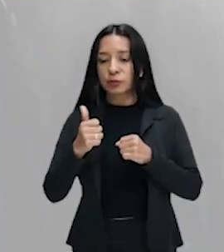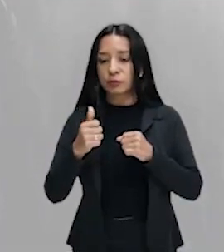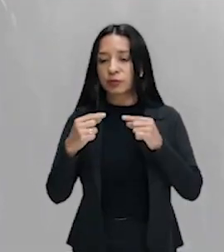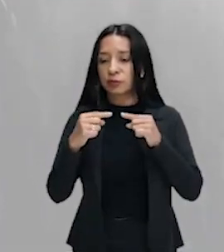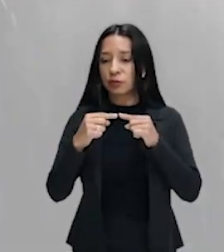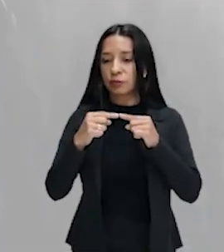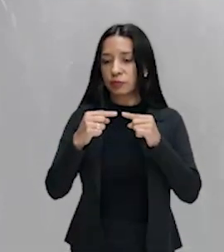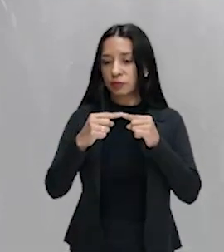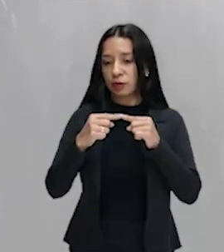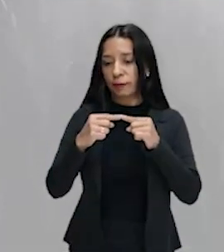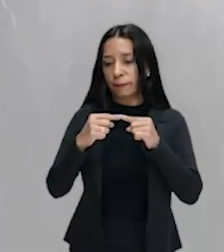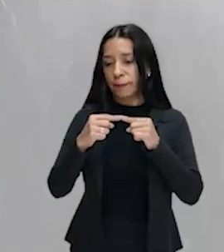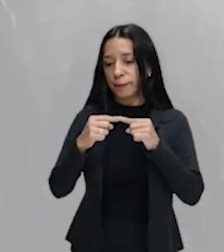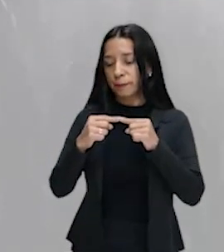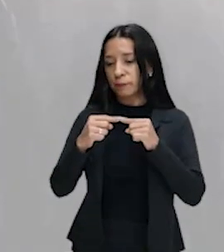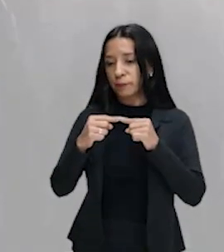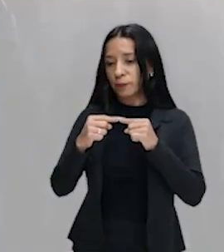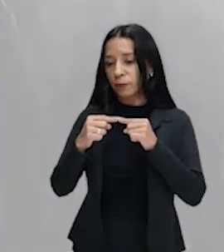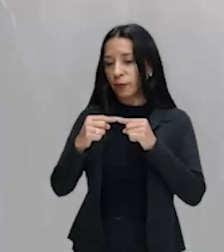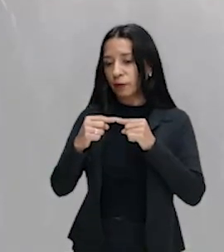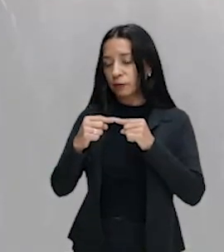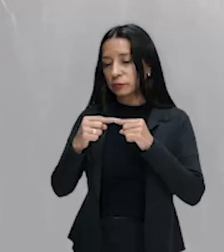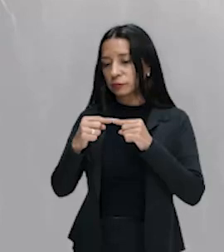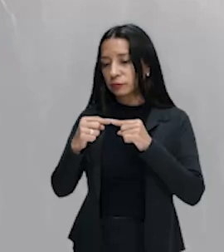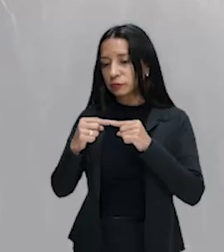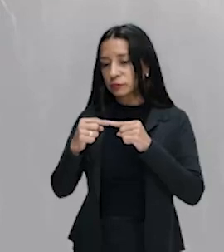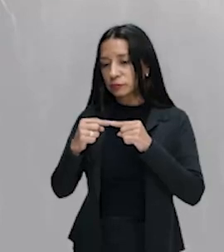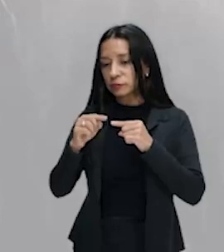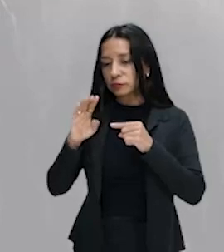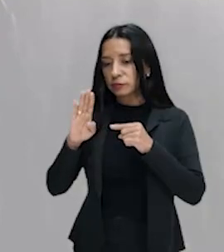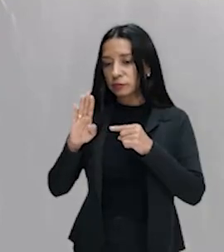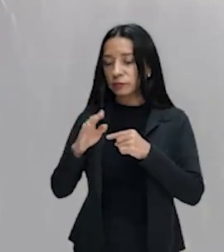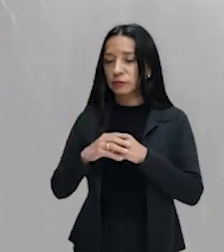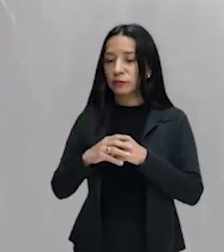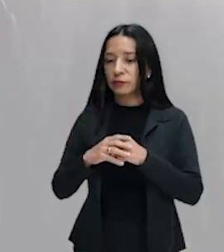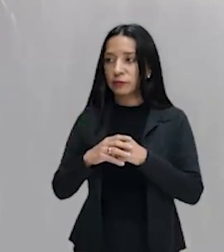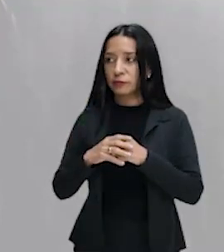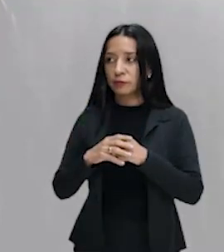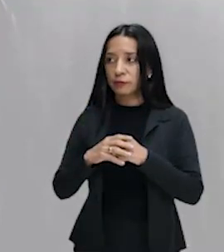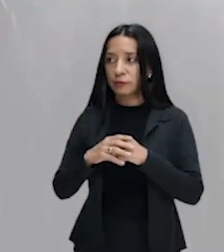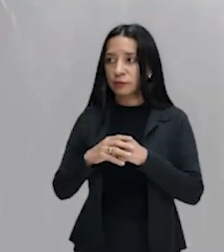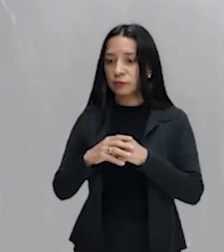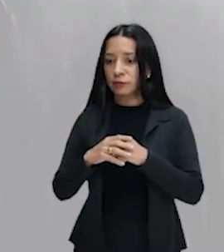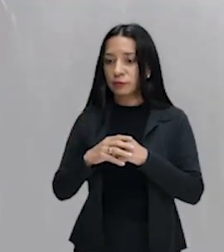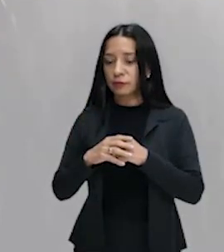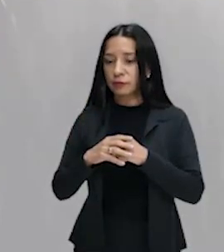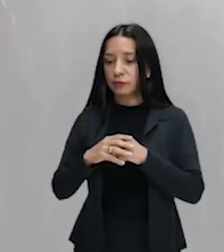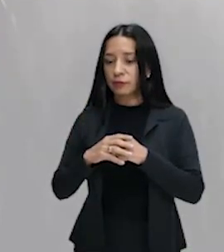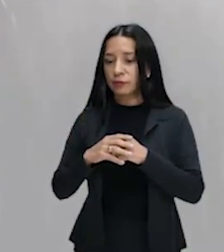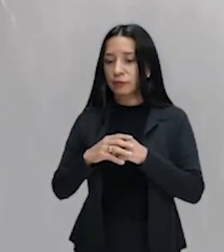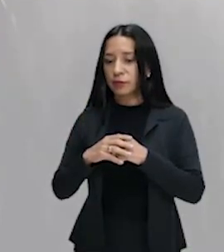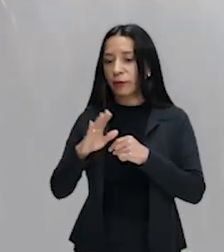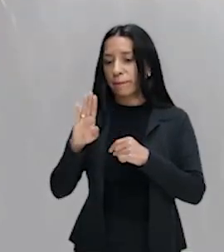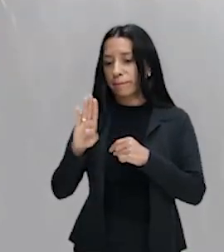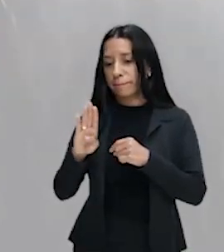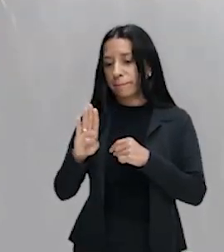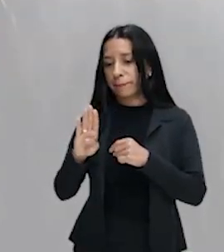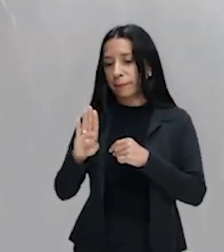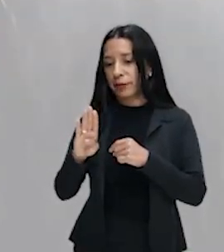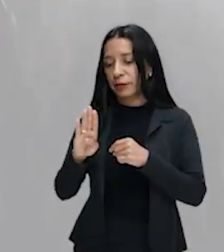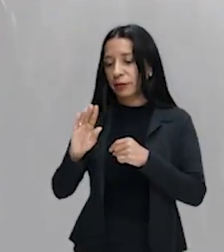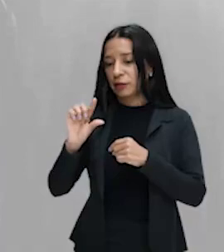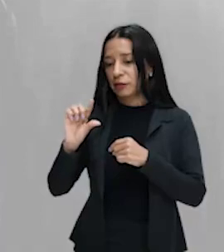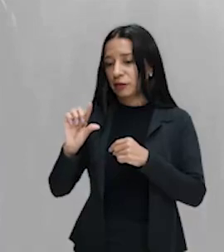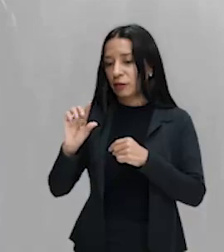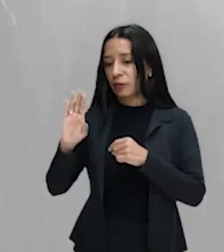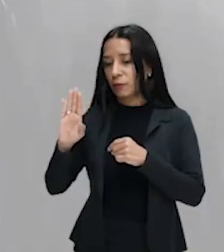combinação deste gameta aqui, Bzão, Ezão, com este gameta Bzinho, Ezinho. Vai ficar o quê?